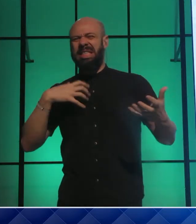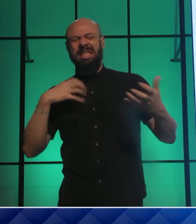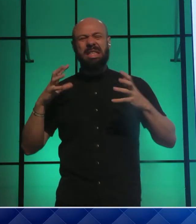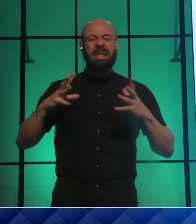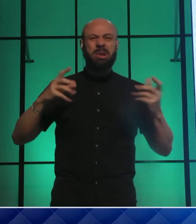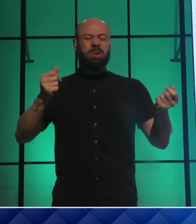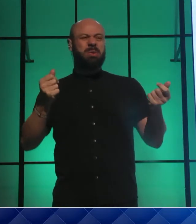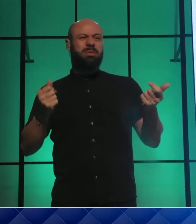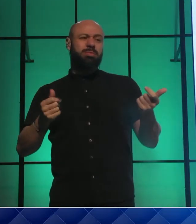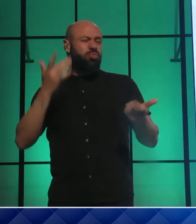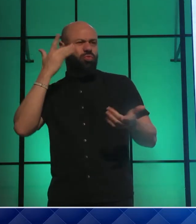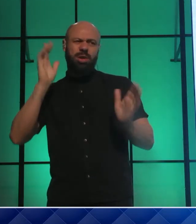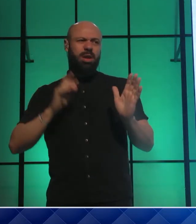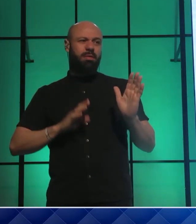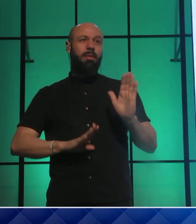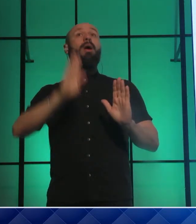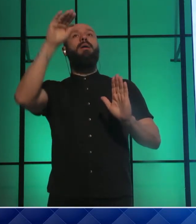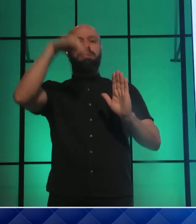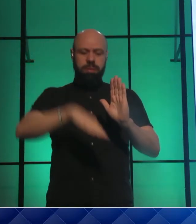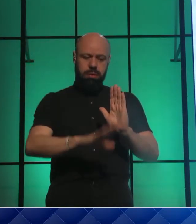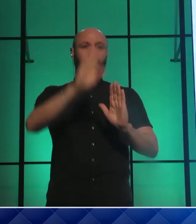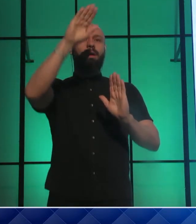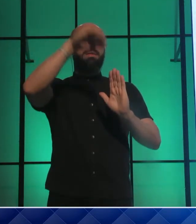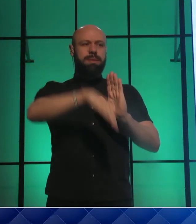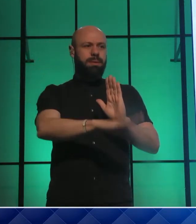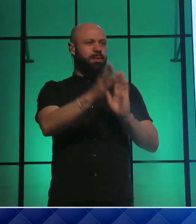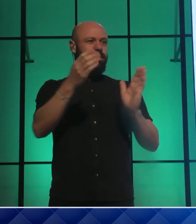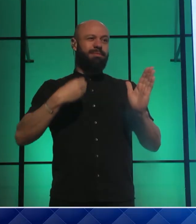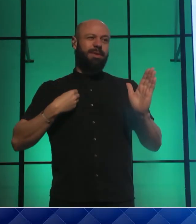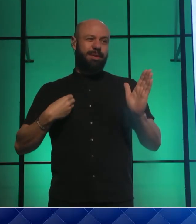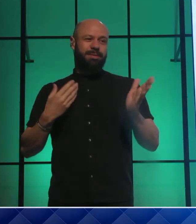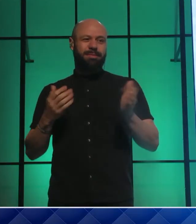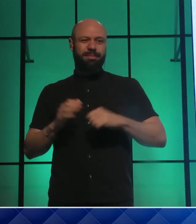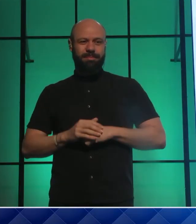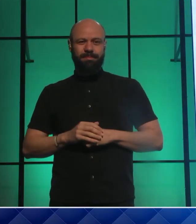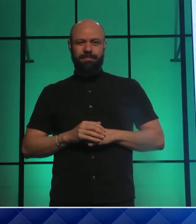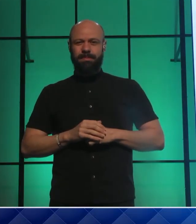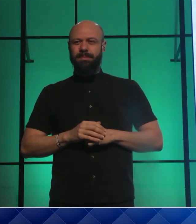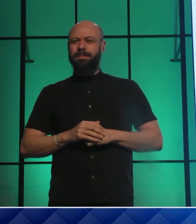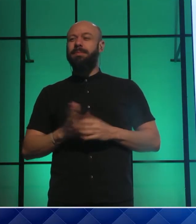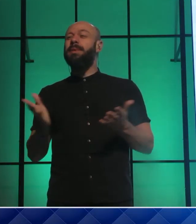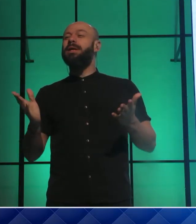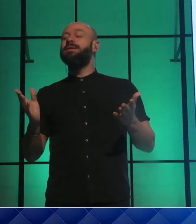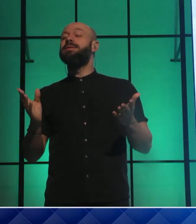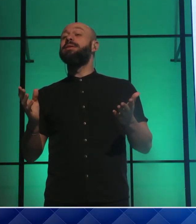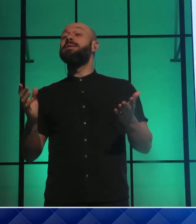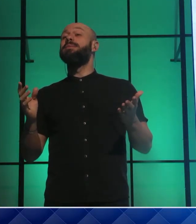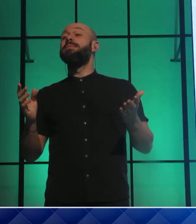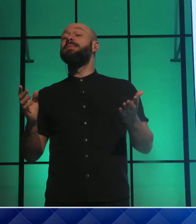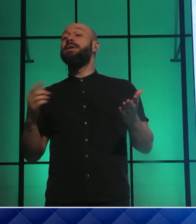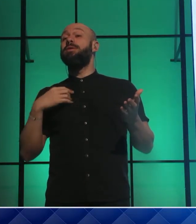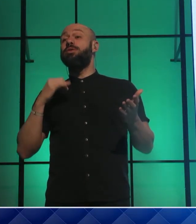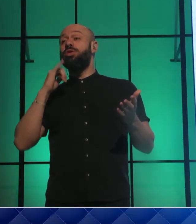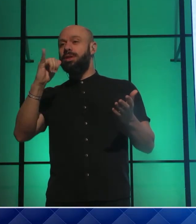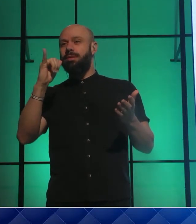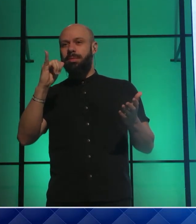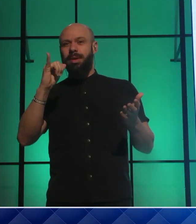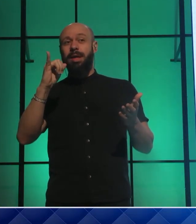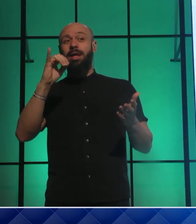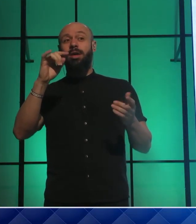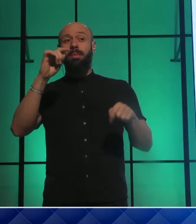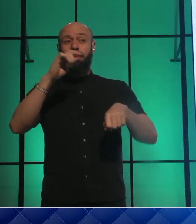talvez diferente. E eu queria falar para você para onde eu e você podemos ir quando